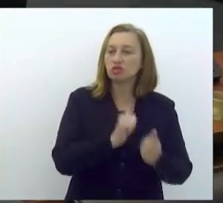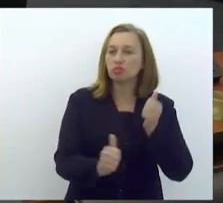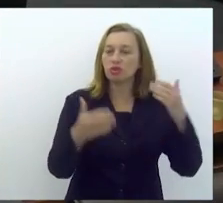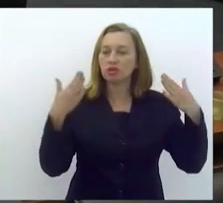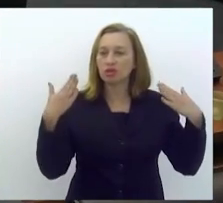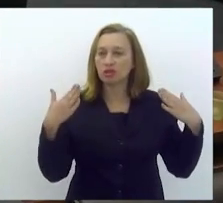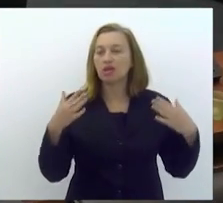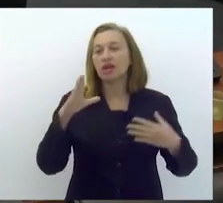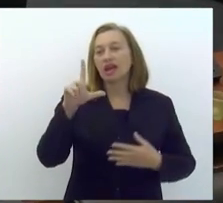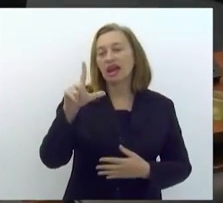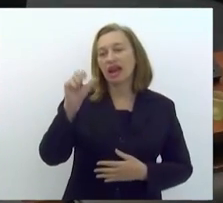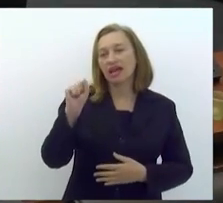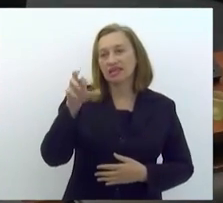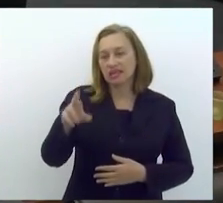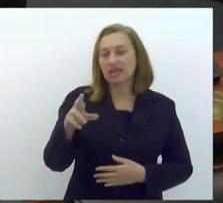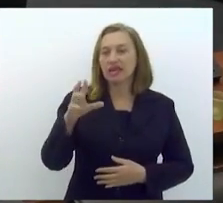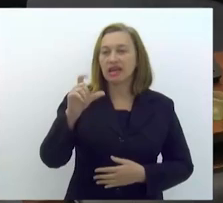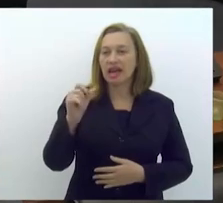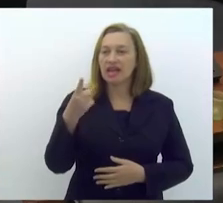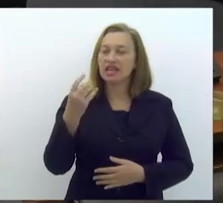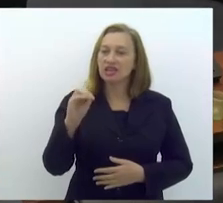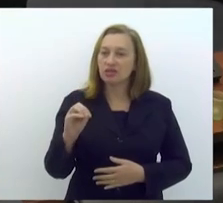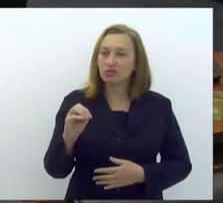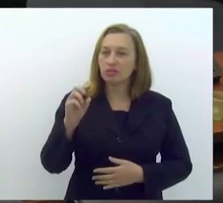lazer deputado Carlinhos BNH